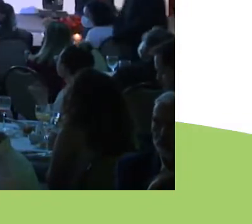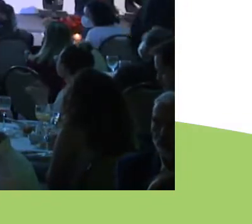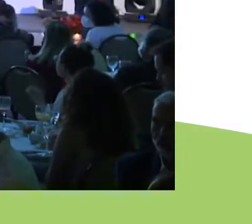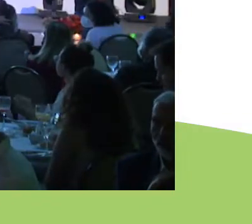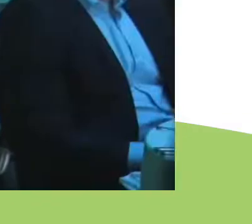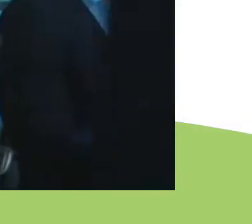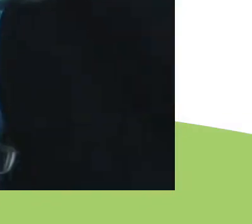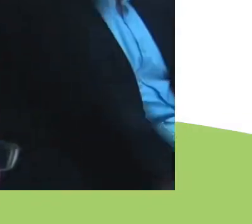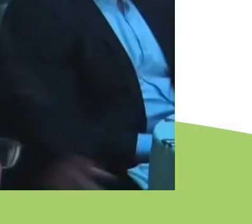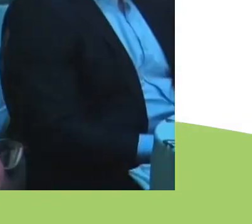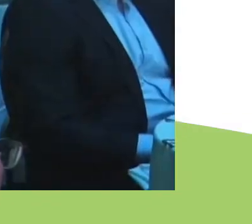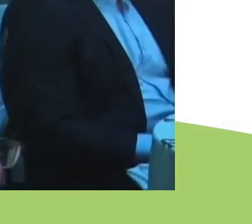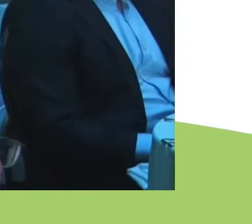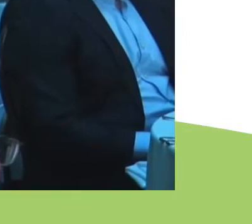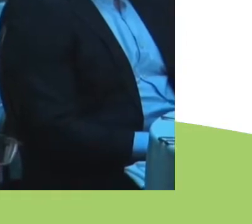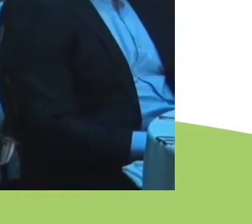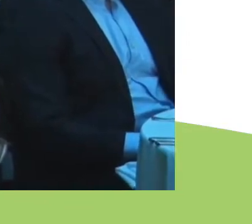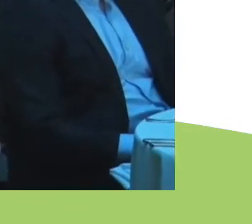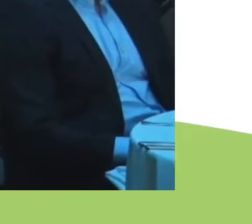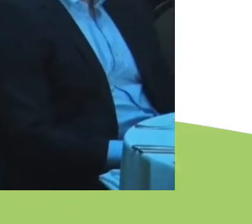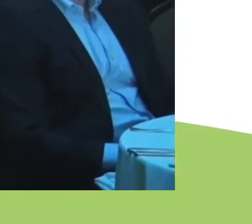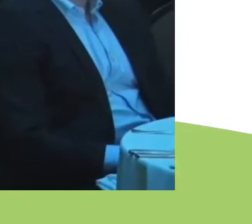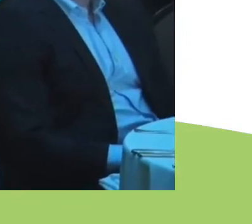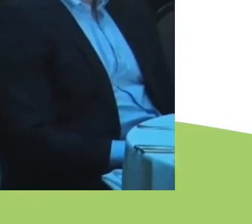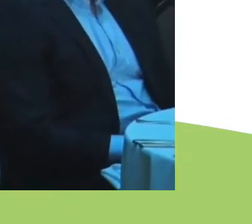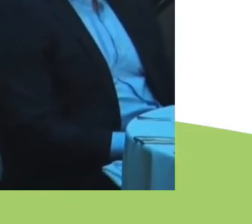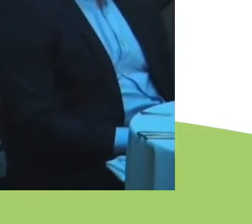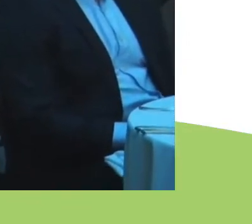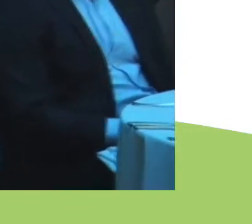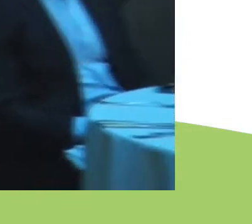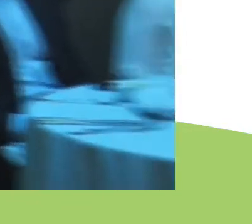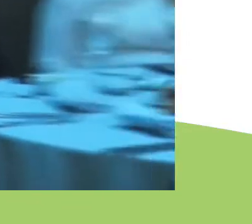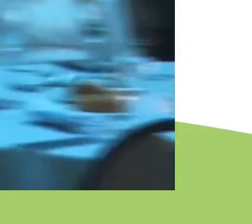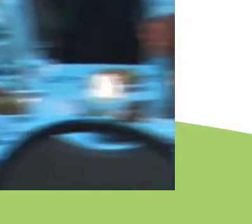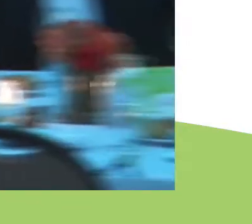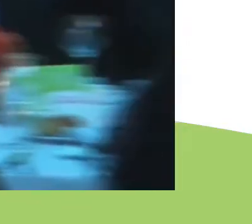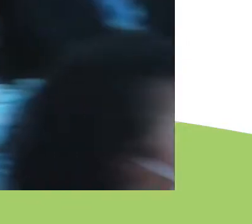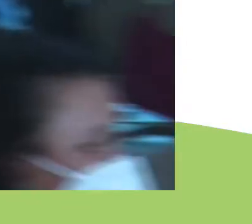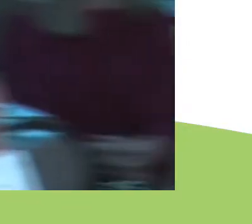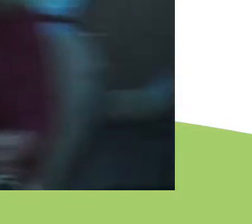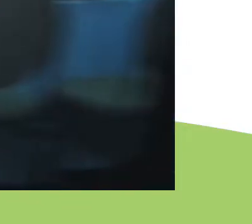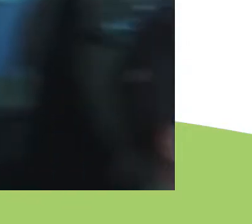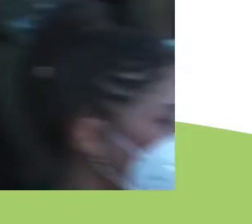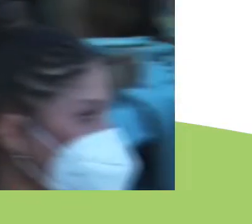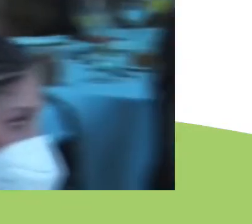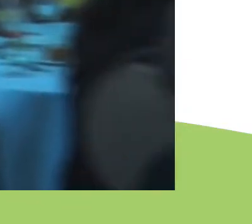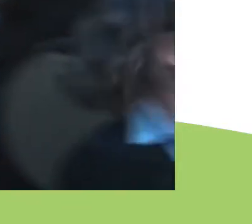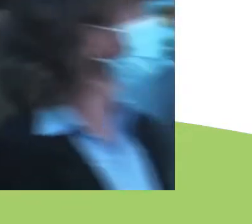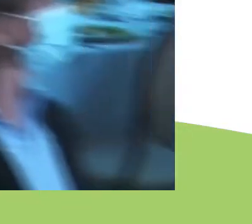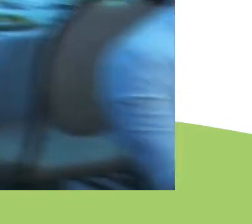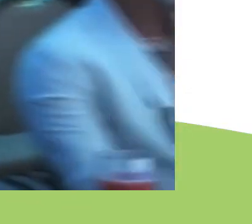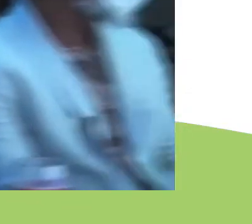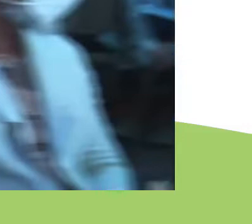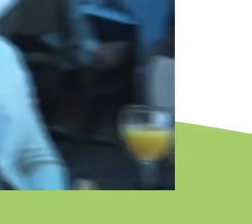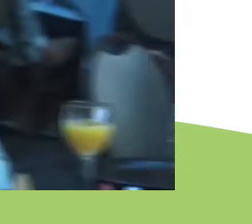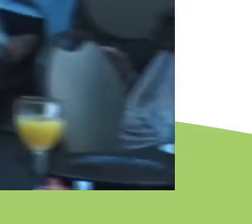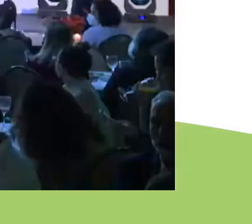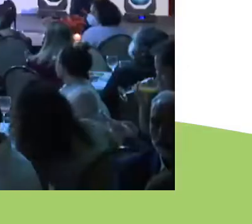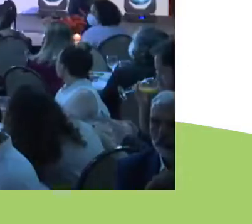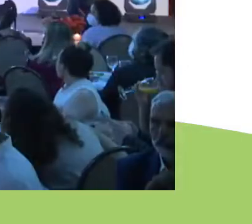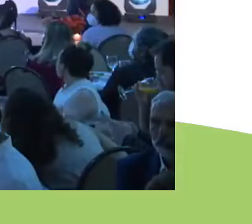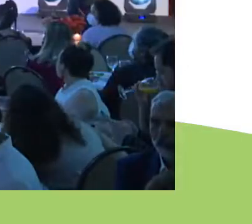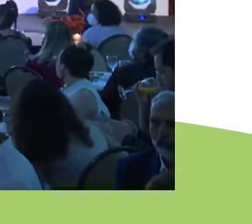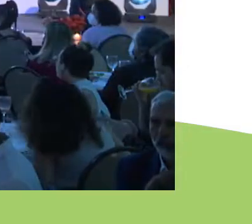E ó, eu vou contar aqui para vocês uma historinha de bastidores, porque esse é um encontro super especial. A Mariana Machado foi uma das